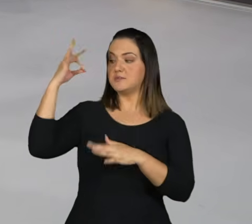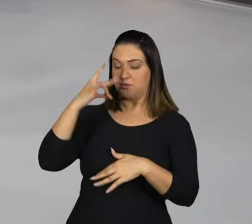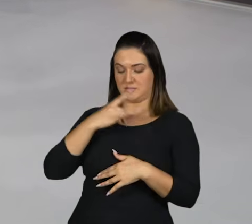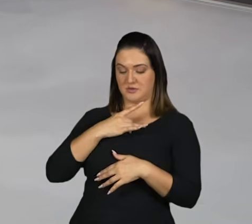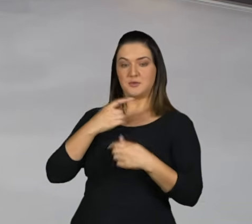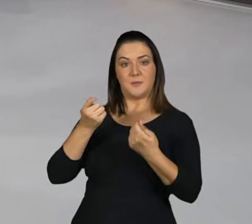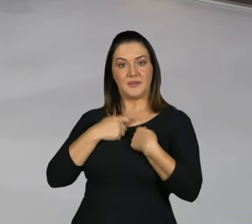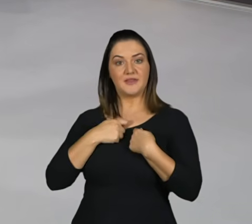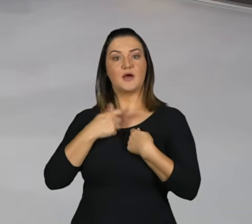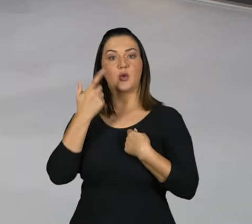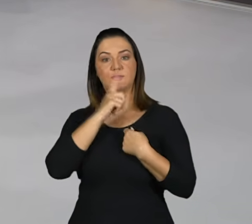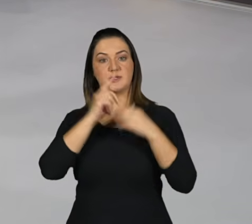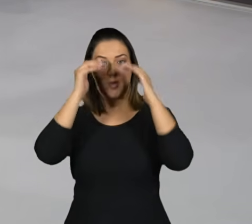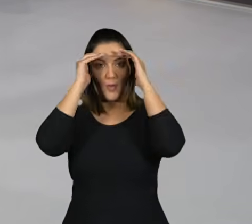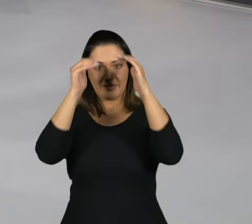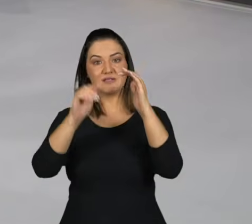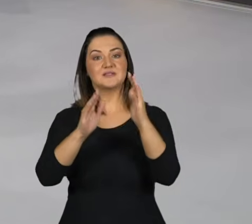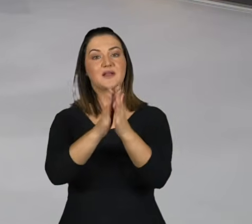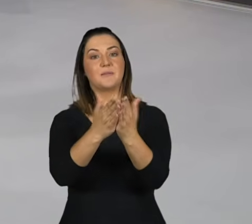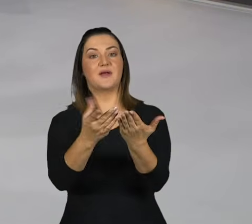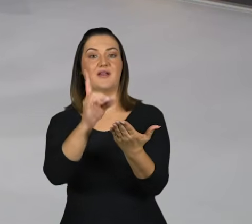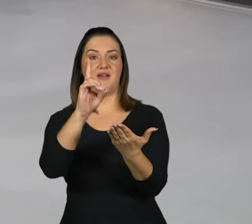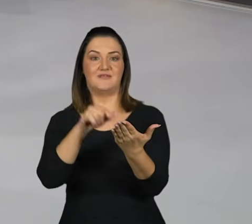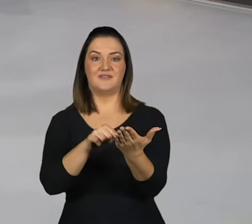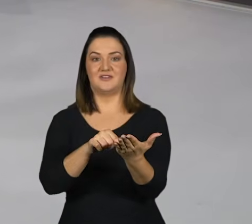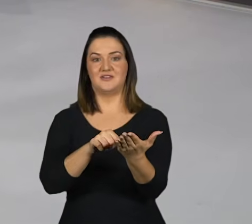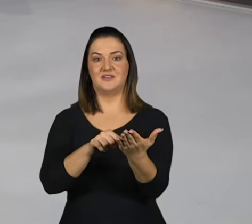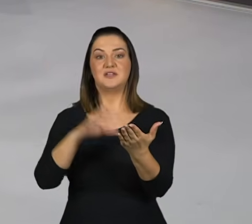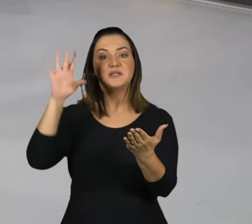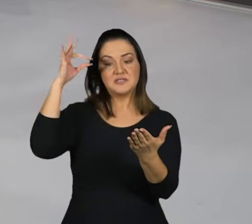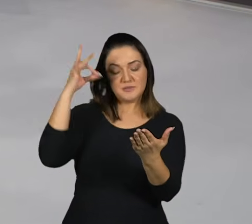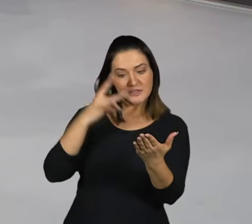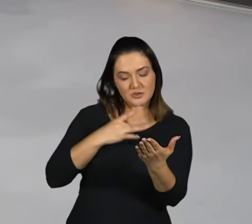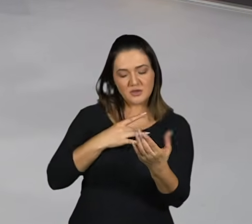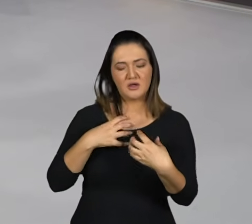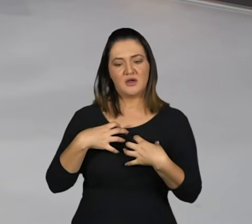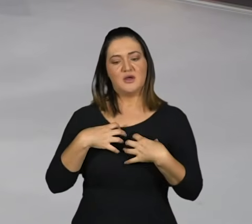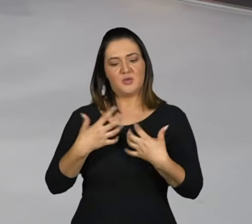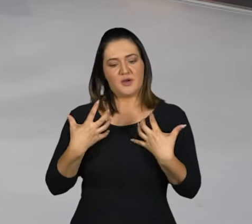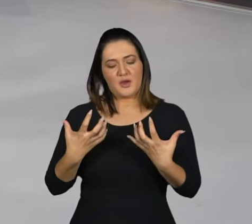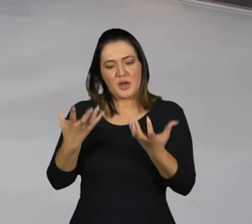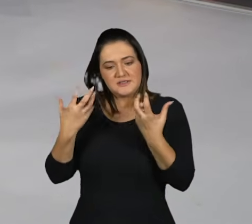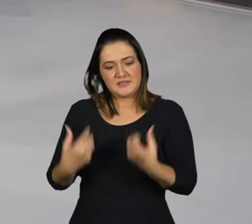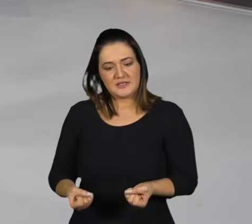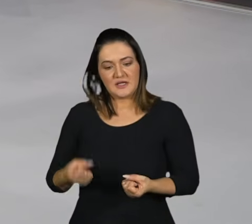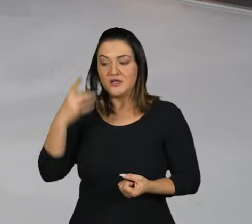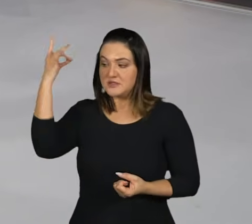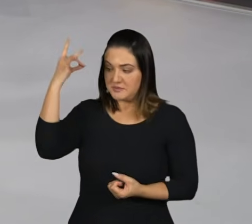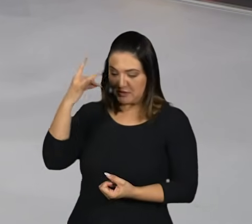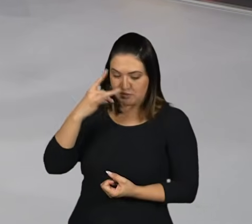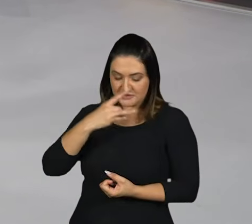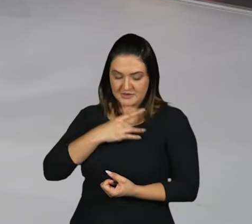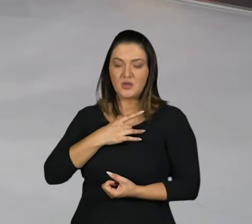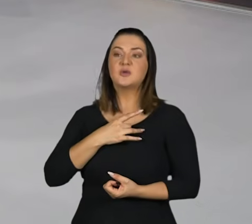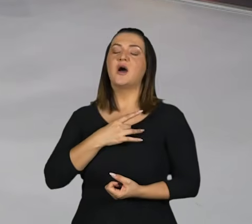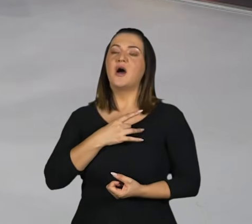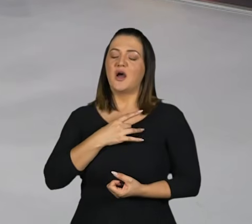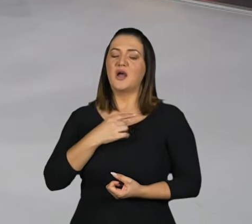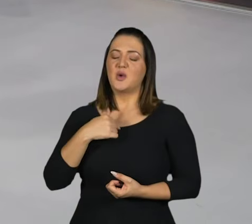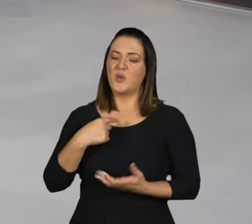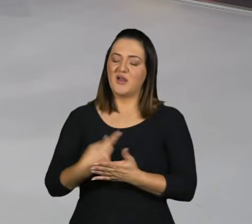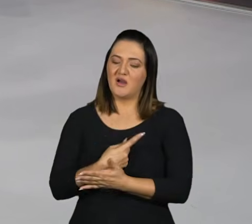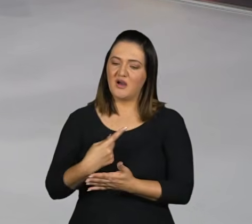a obedecer a palavra de Deus. É o Espírito Santo que leva você a aceitar Jesus como Salvador. É o Espírito Santo que leva você